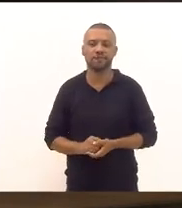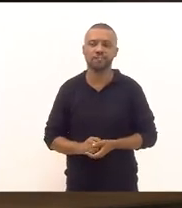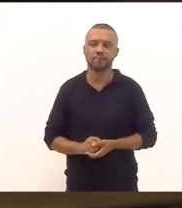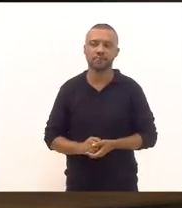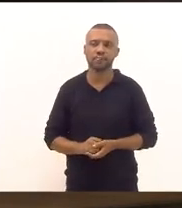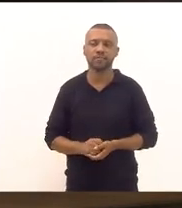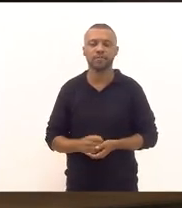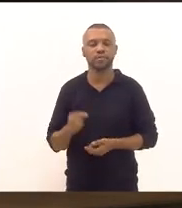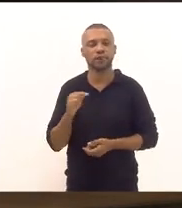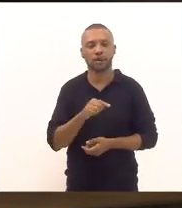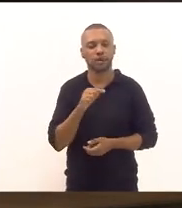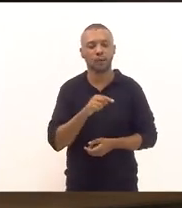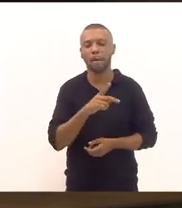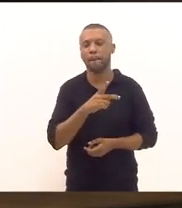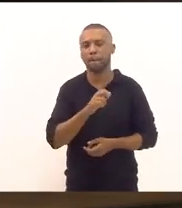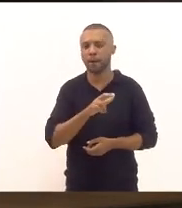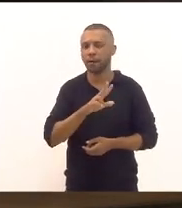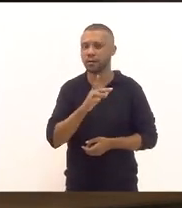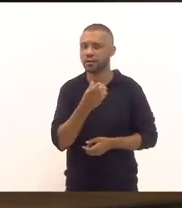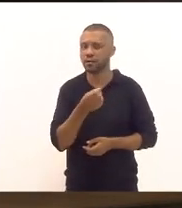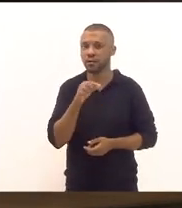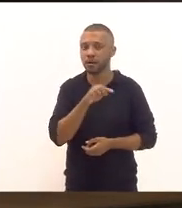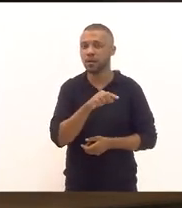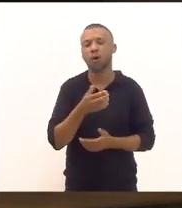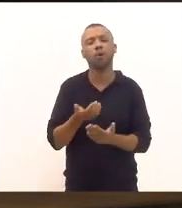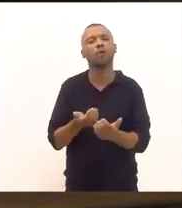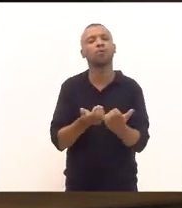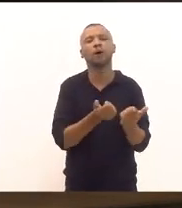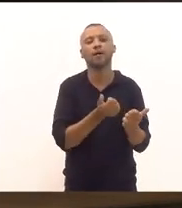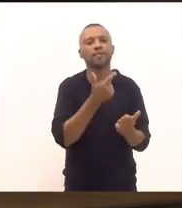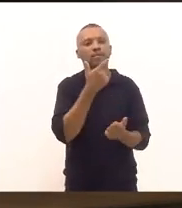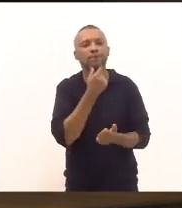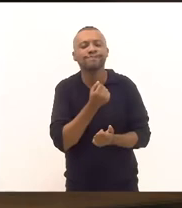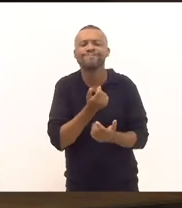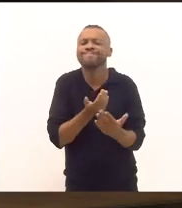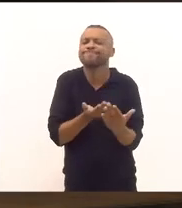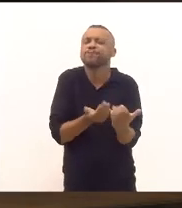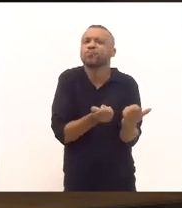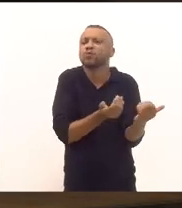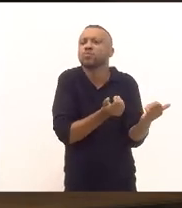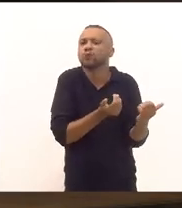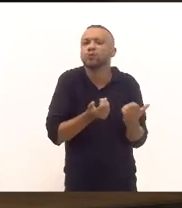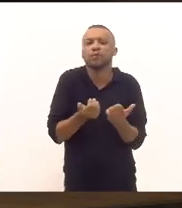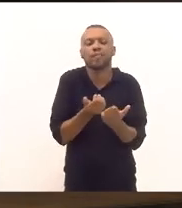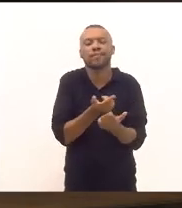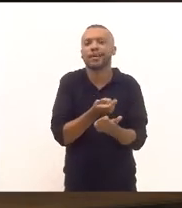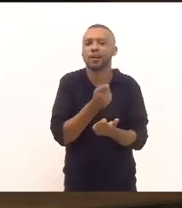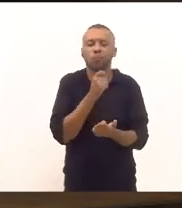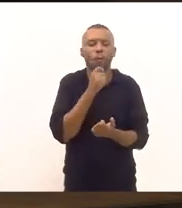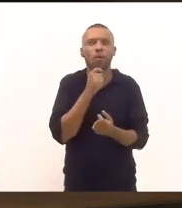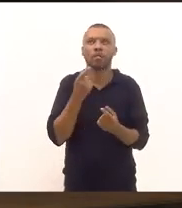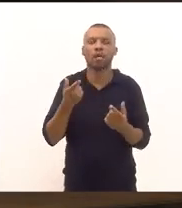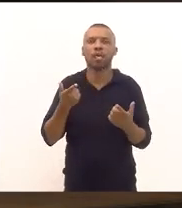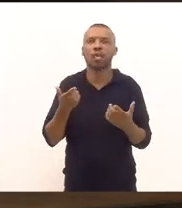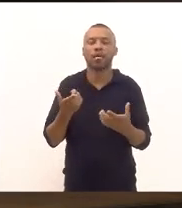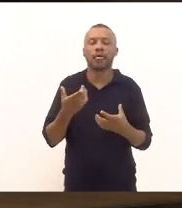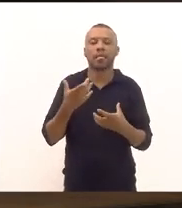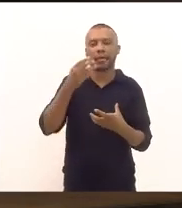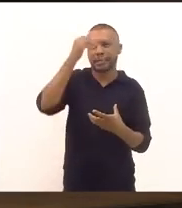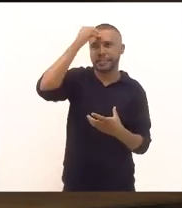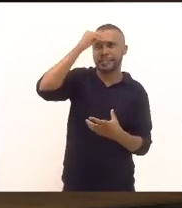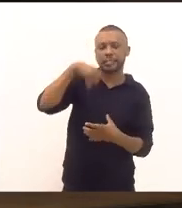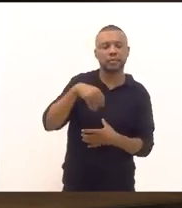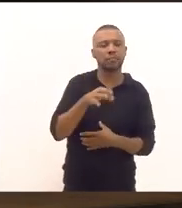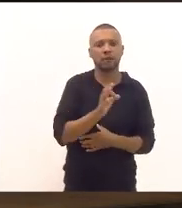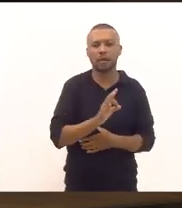Paulinho é um é um rapaz muito jovem que não hesitou em nenhum